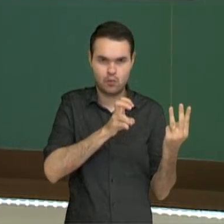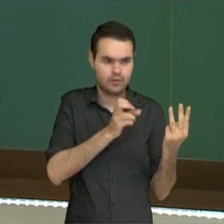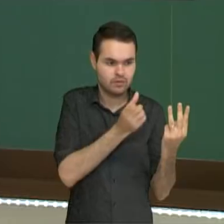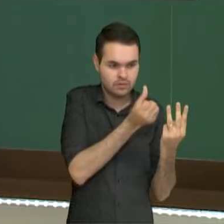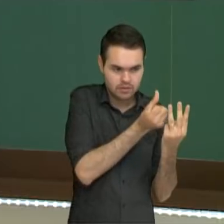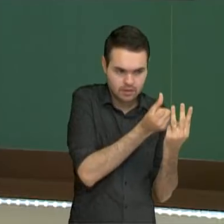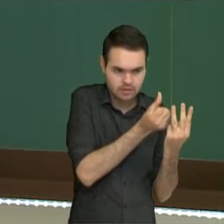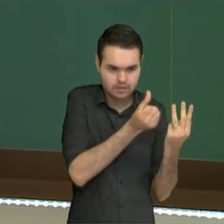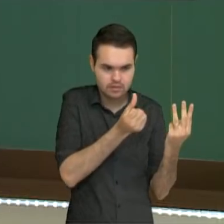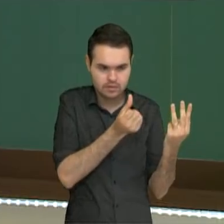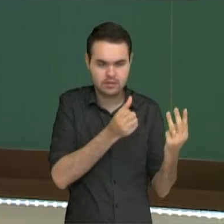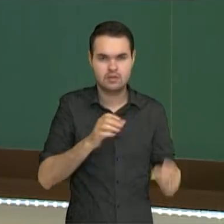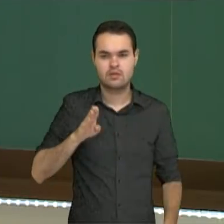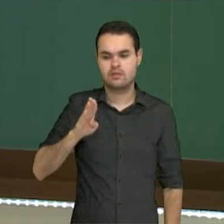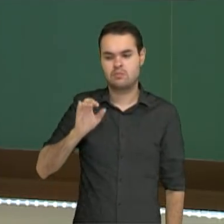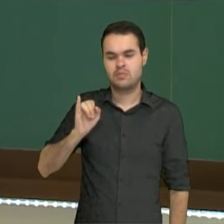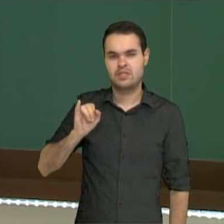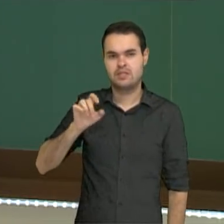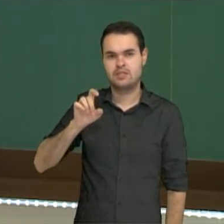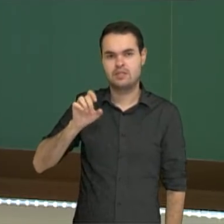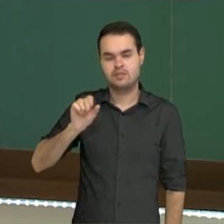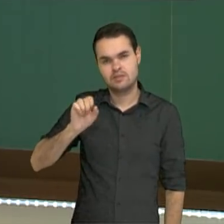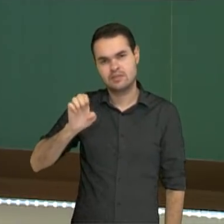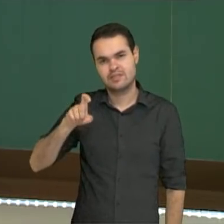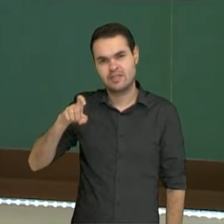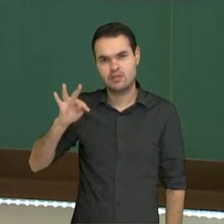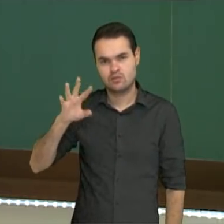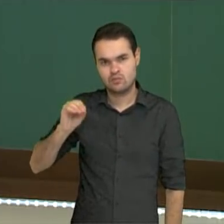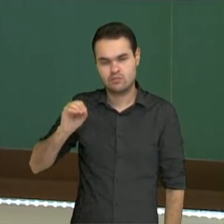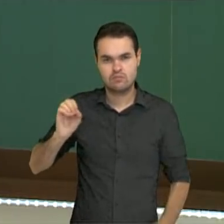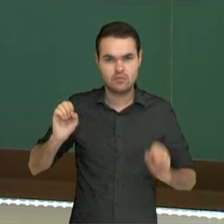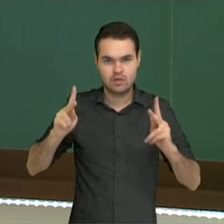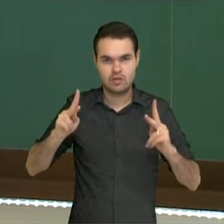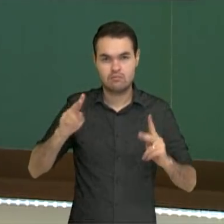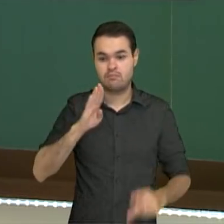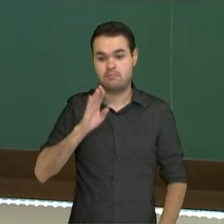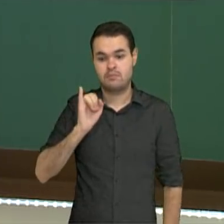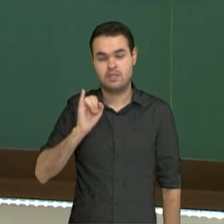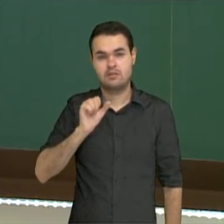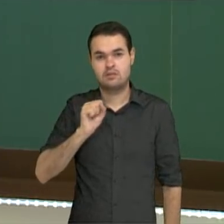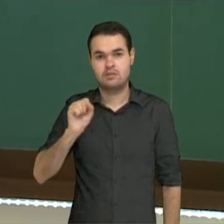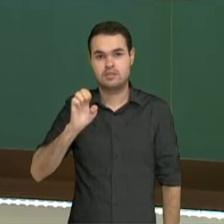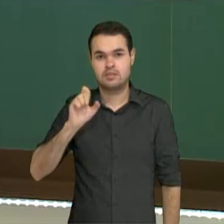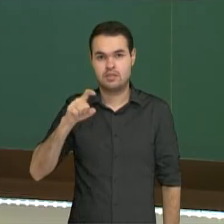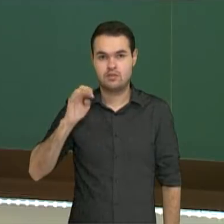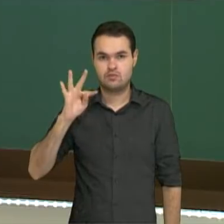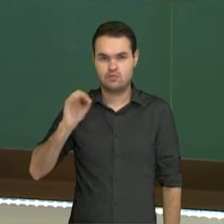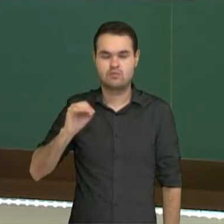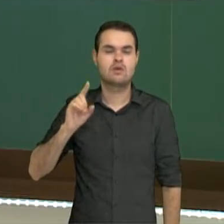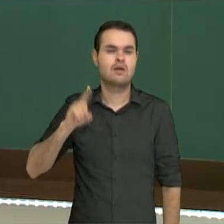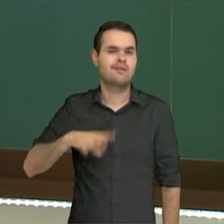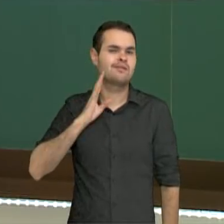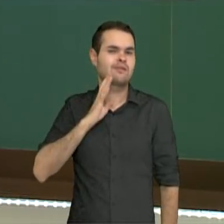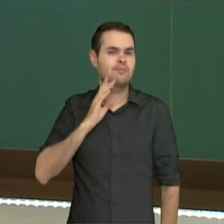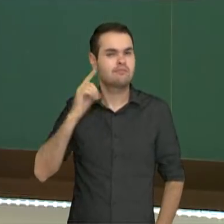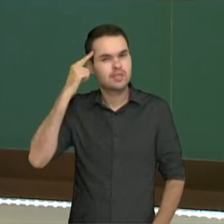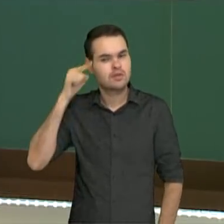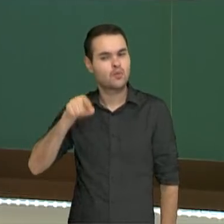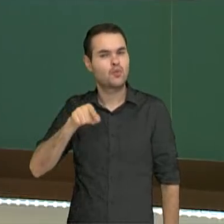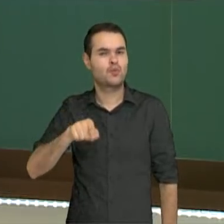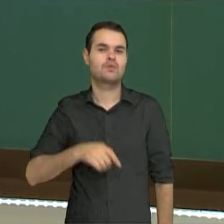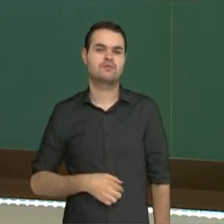que sobram ali do movimento de translação, certo? Então, bem bacana pensar isso, né? E aí, devido a